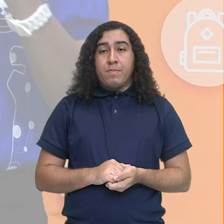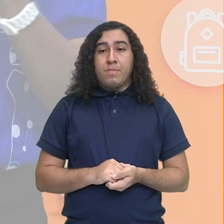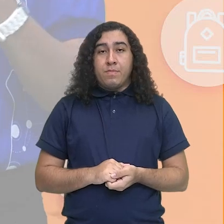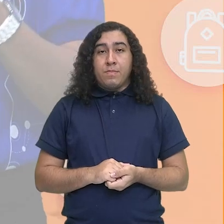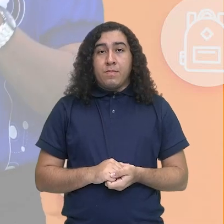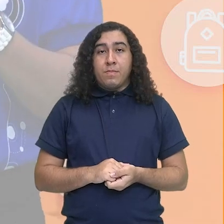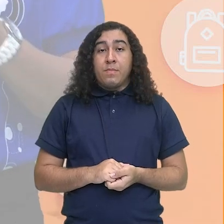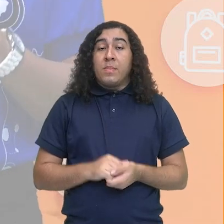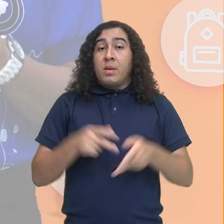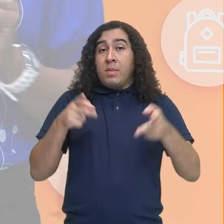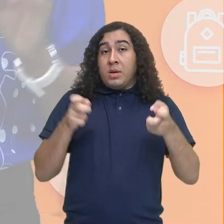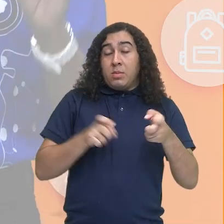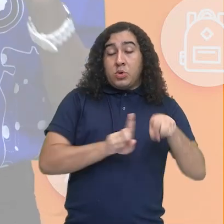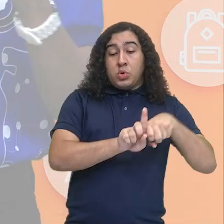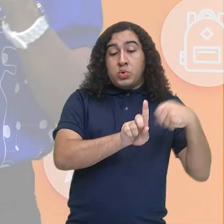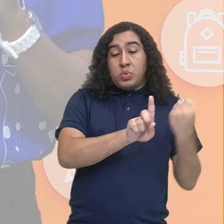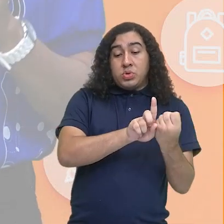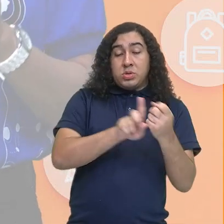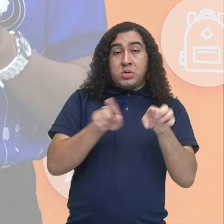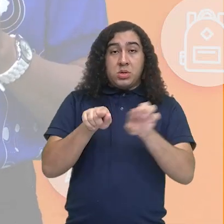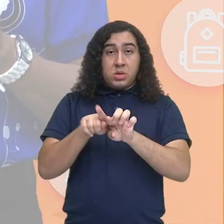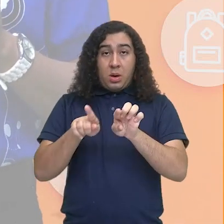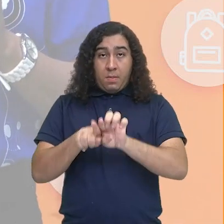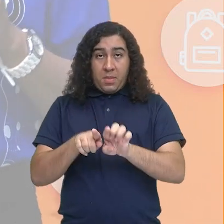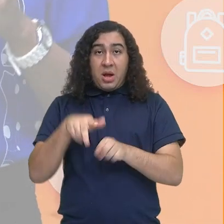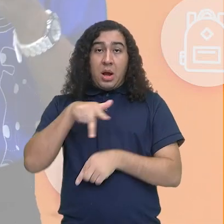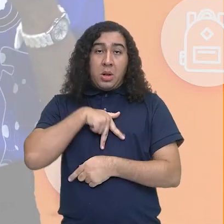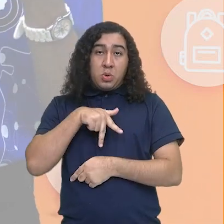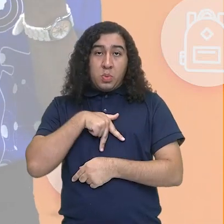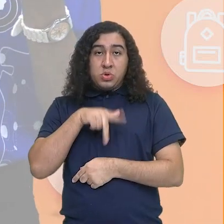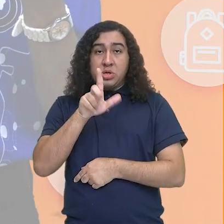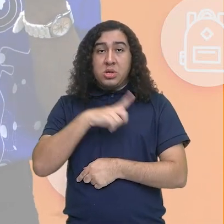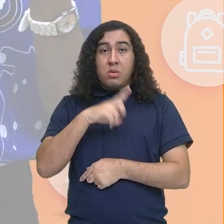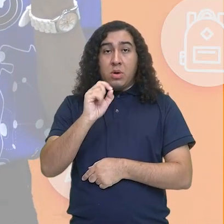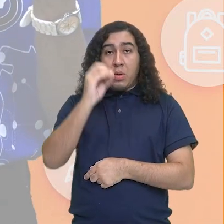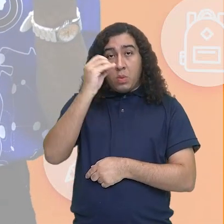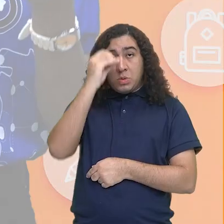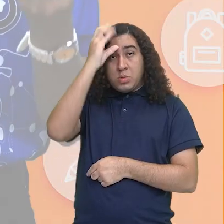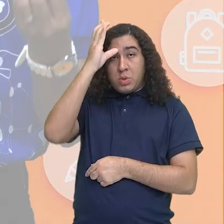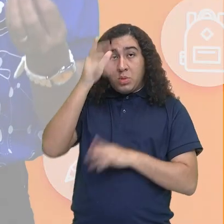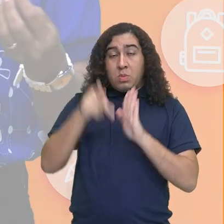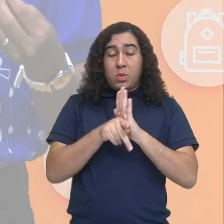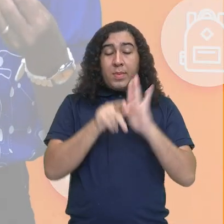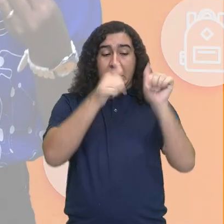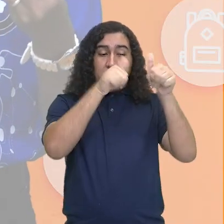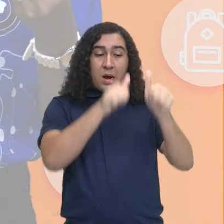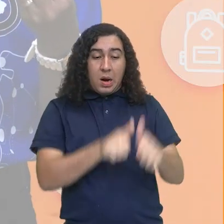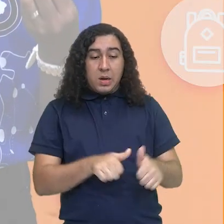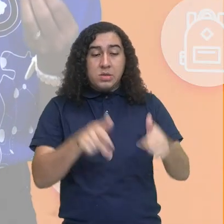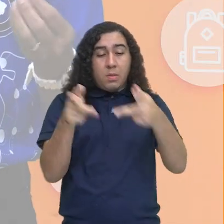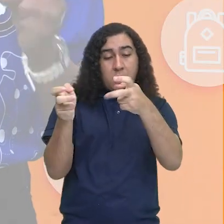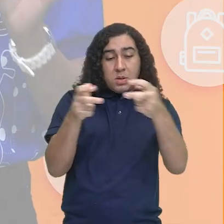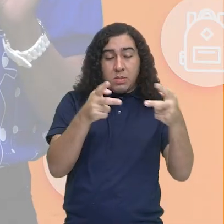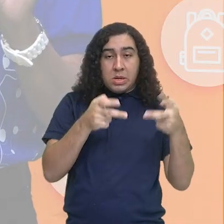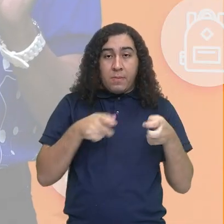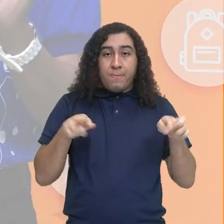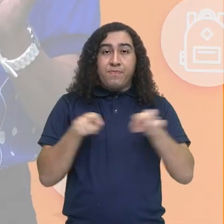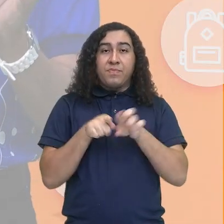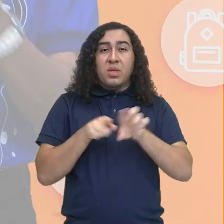a sociologia conseguem associar esses conhecimentos de análise, de